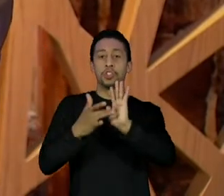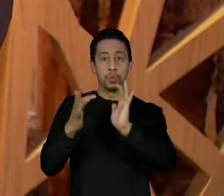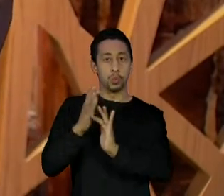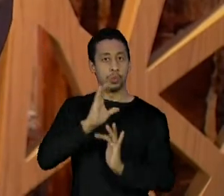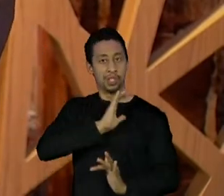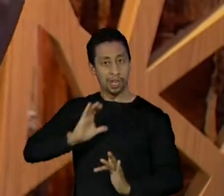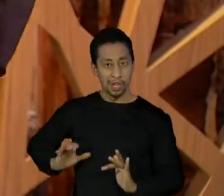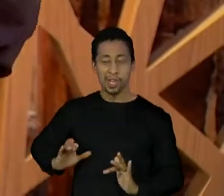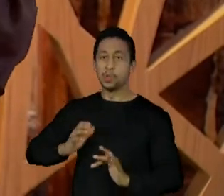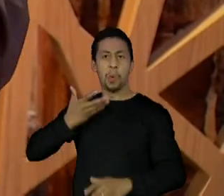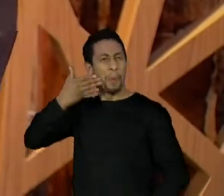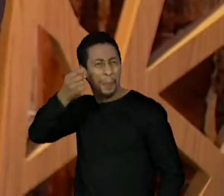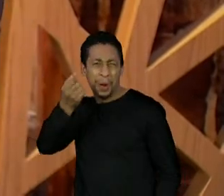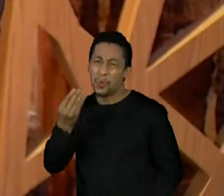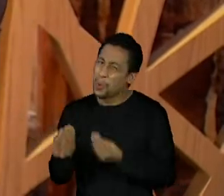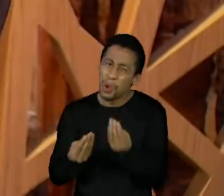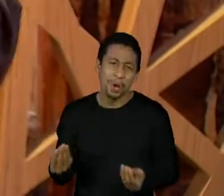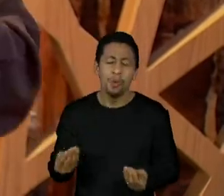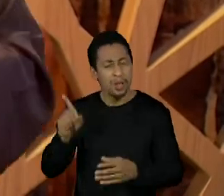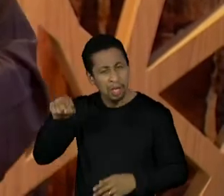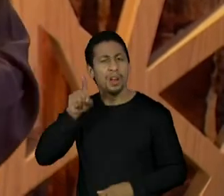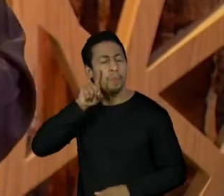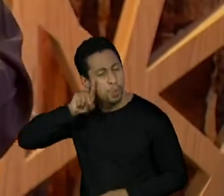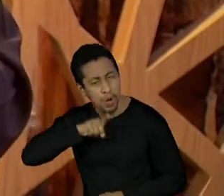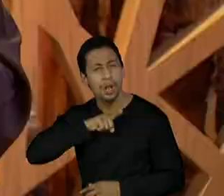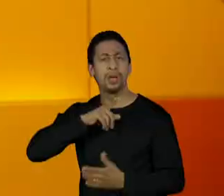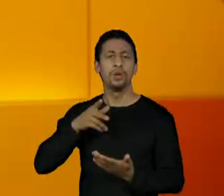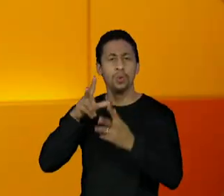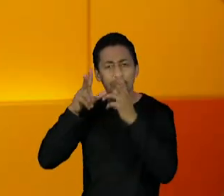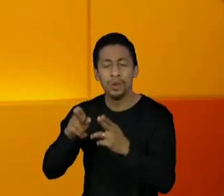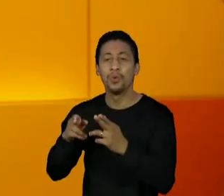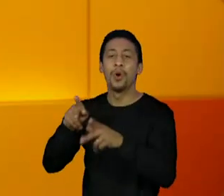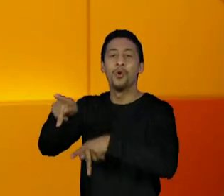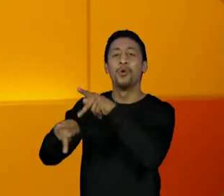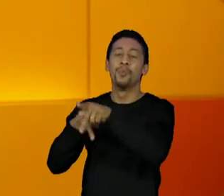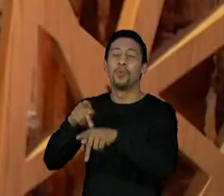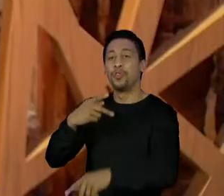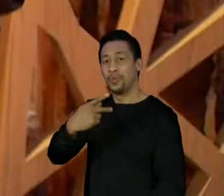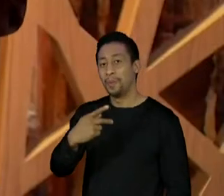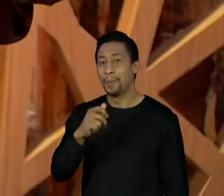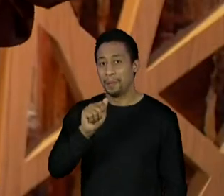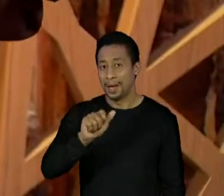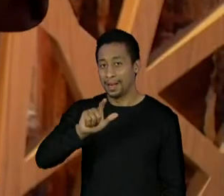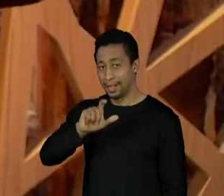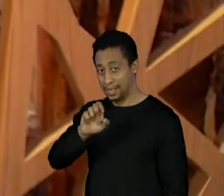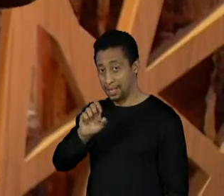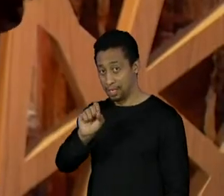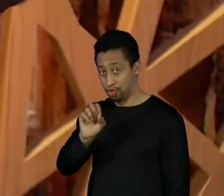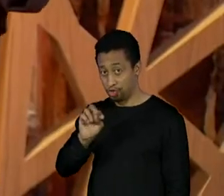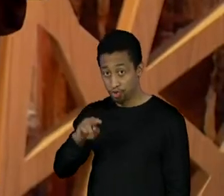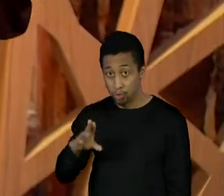era moreno, da cor daquele povo palestino, e é trazido